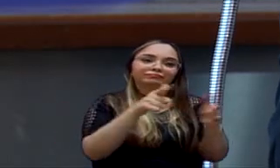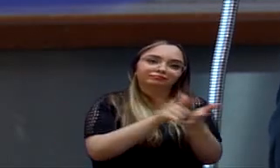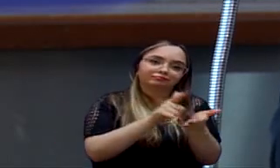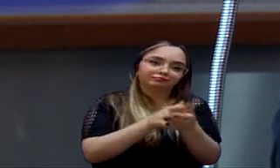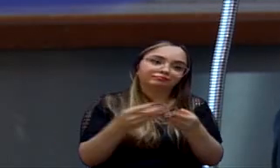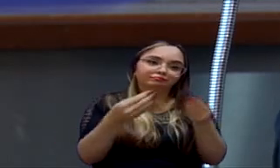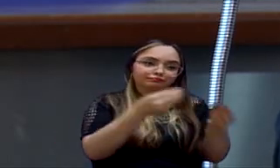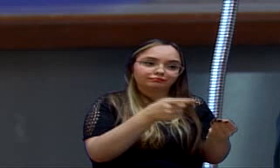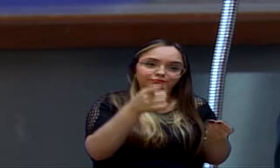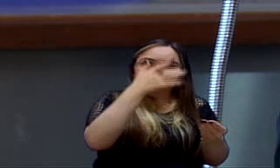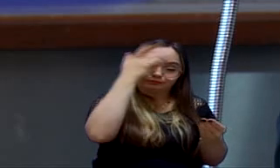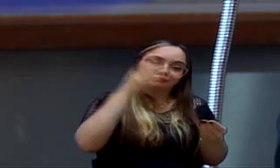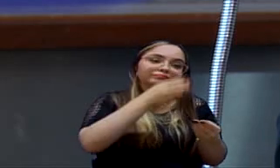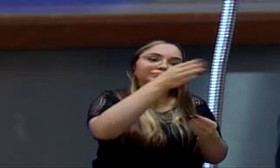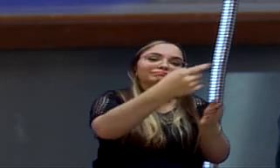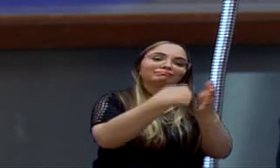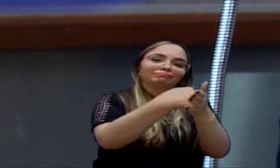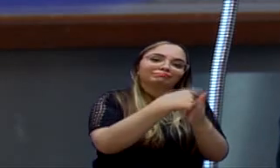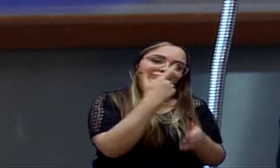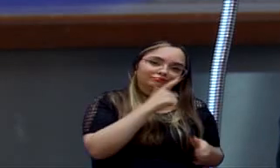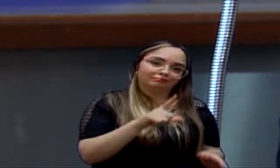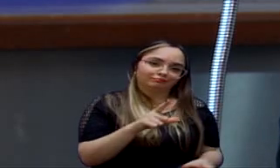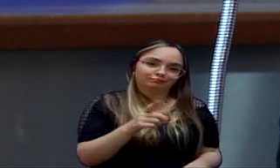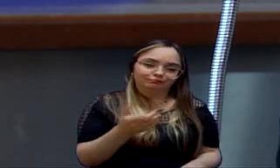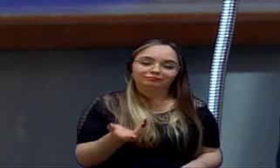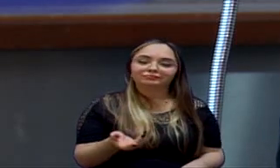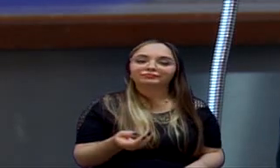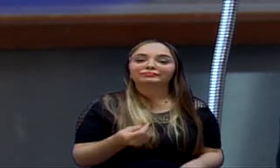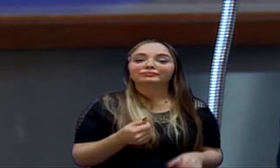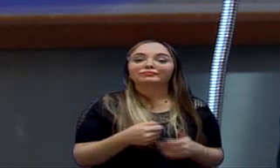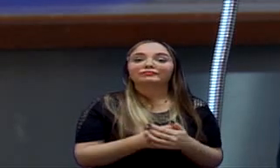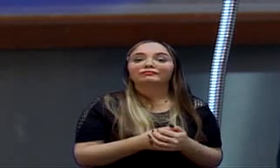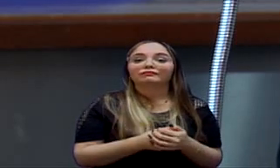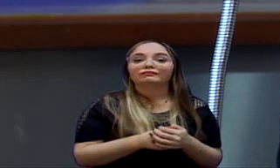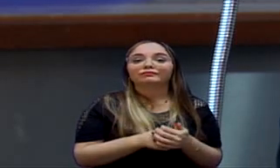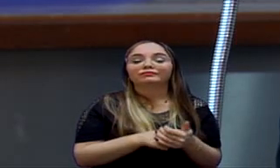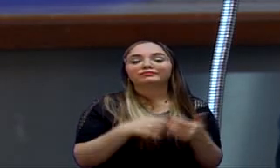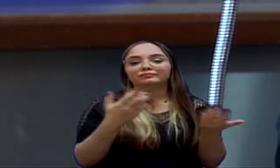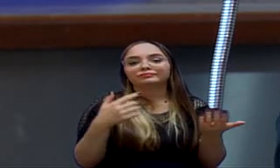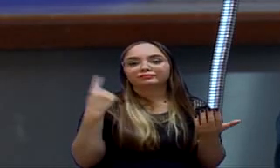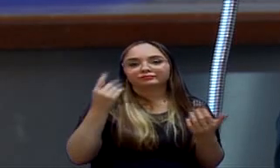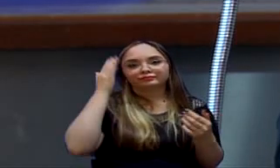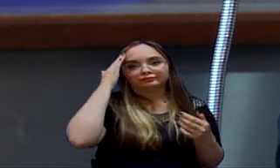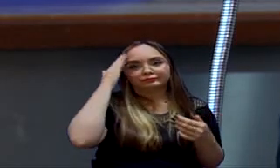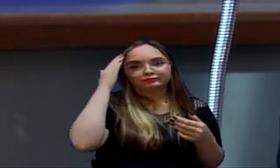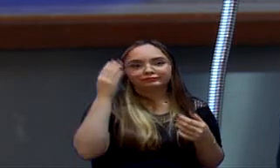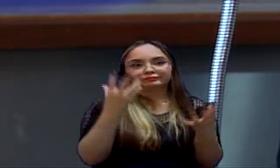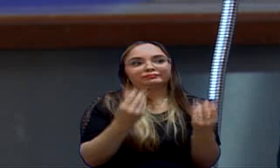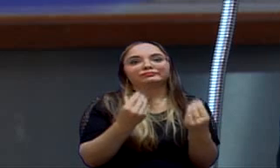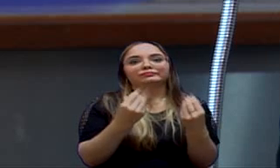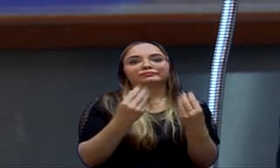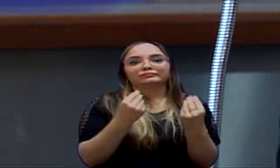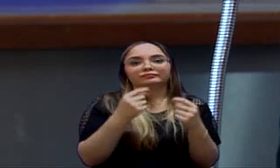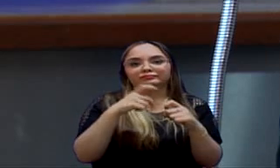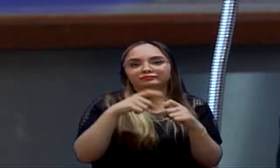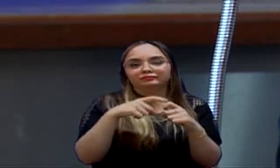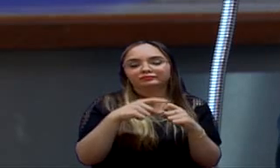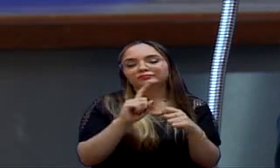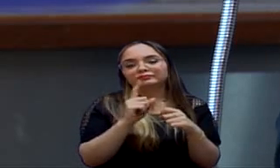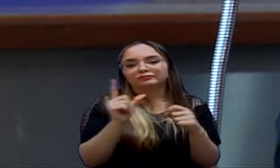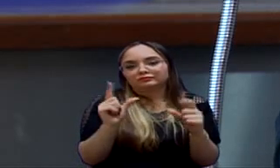prestadores executar um serviço então ambulatório continua sendo atendido evidentemente que não com a mesma potência né